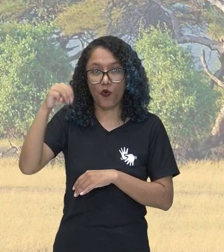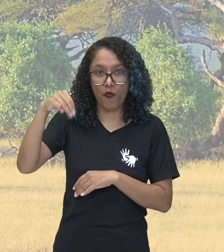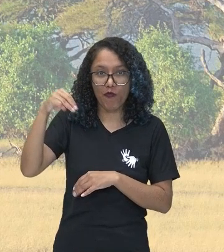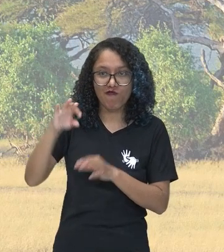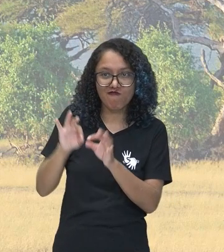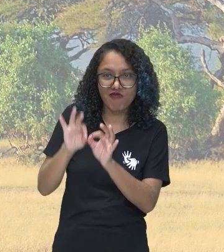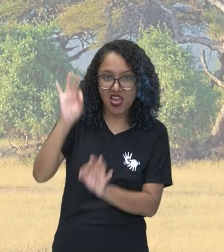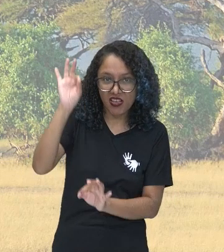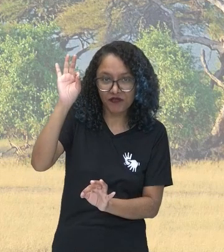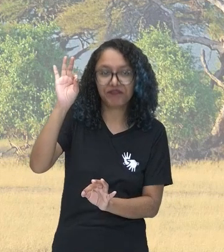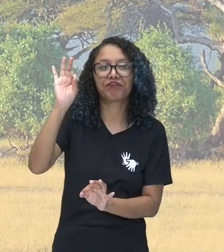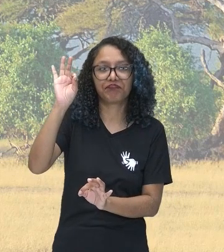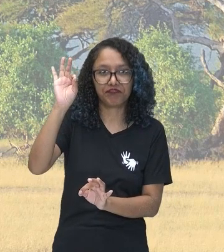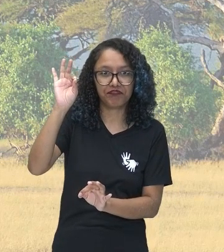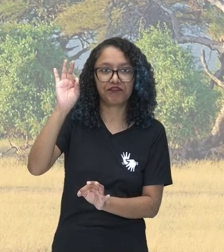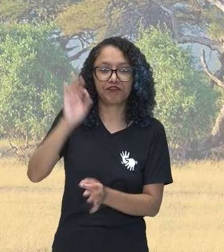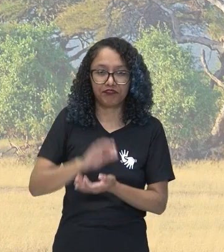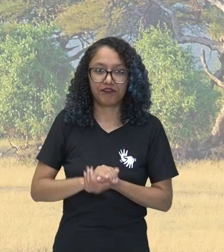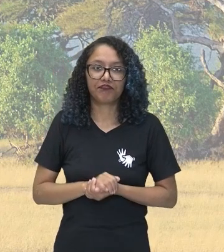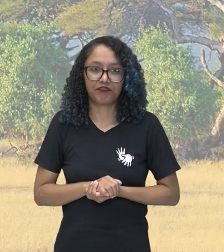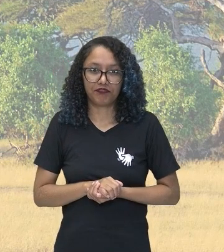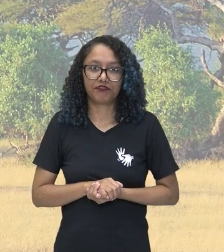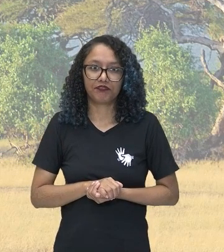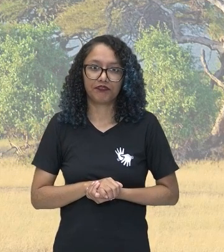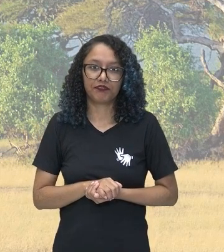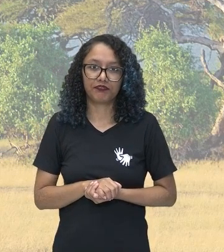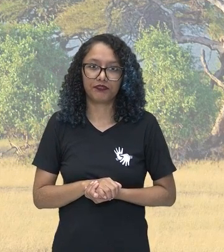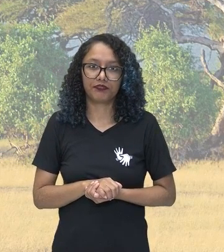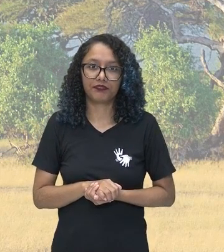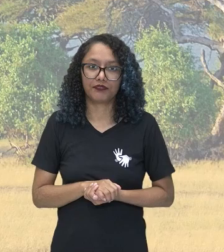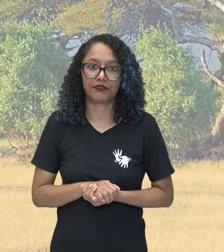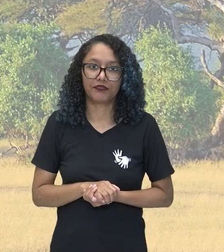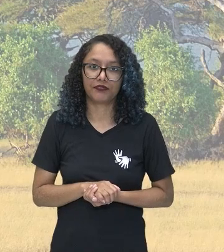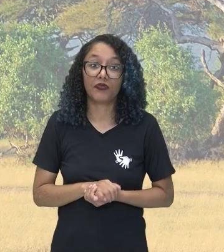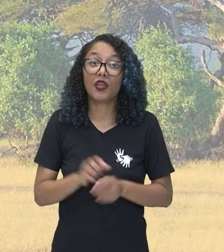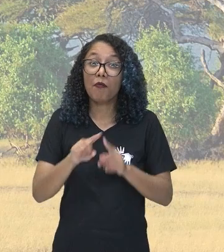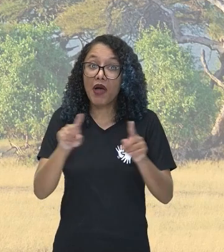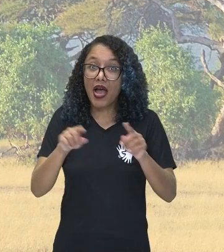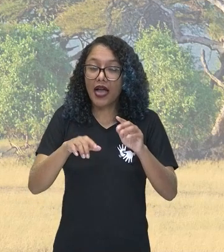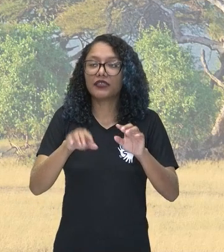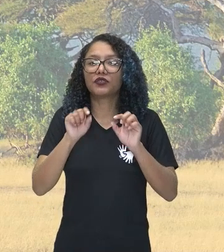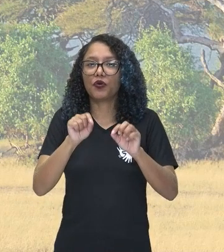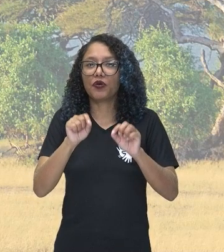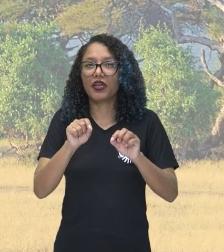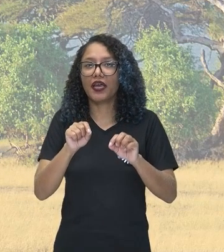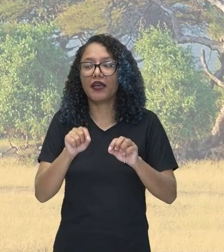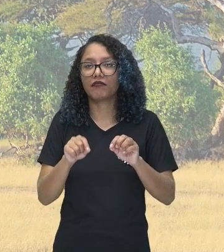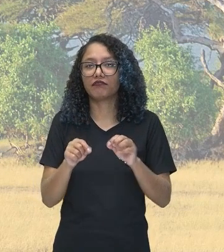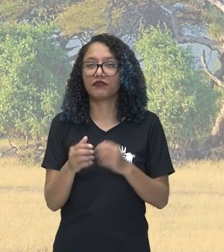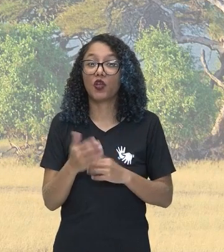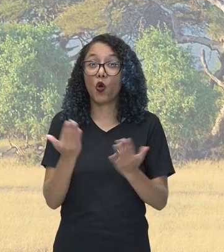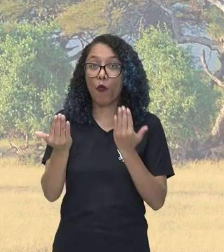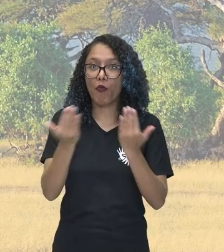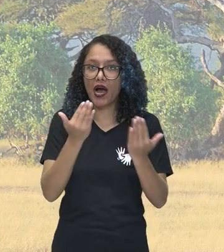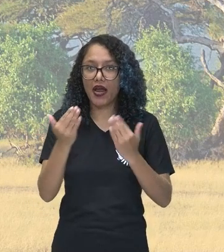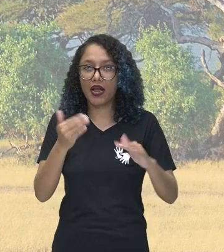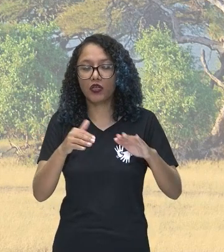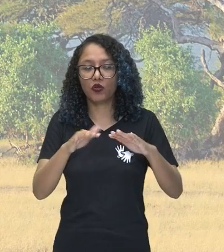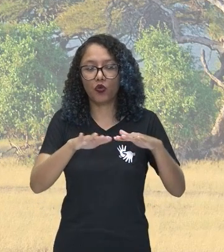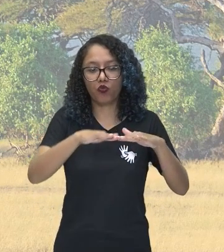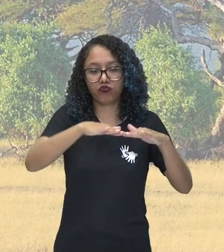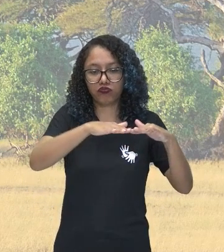5.895 metros, ok? Agora, isso é dado através da altitude, através do nível do mar,